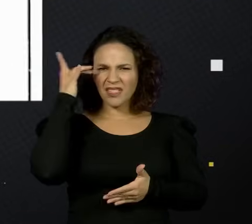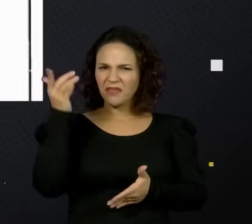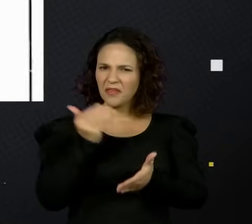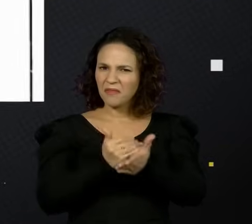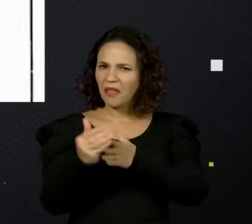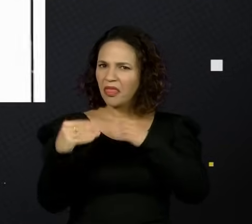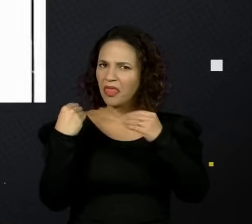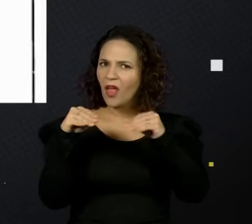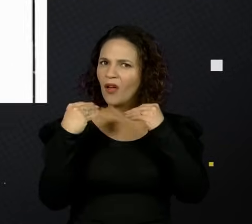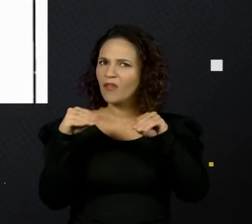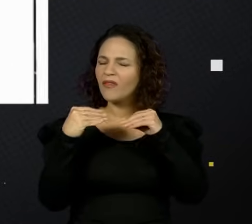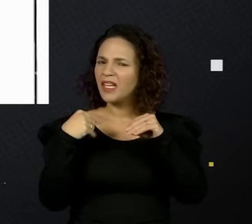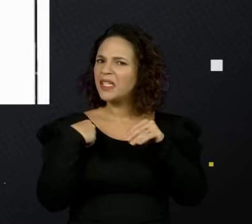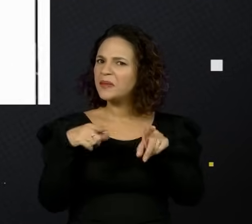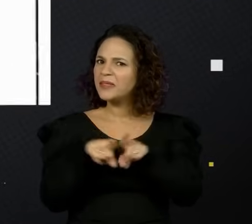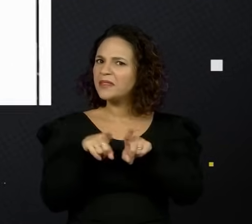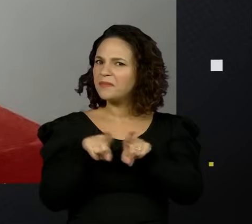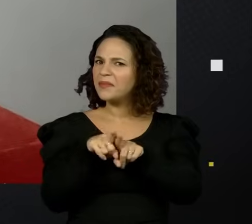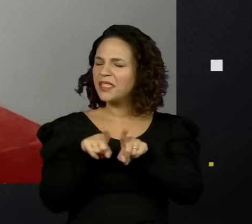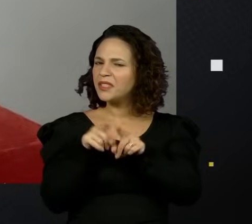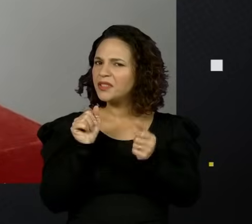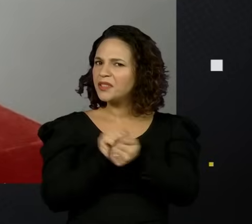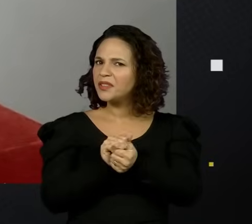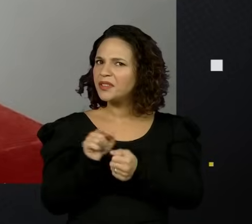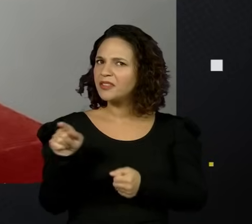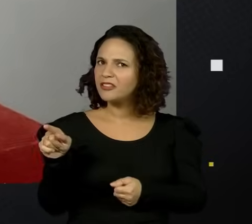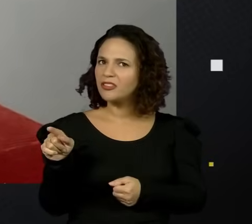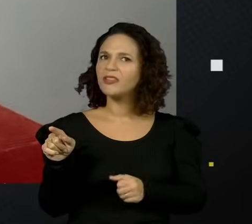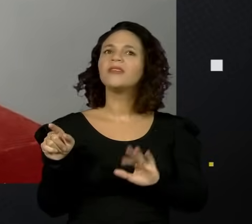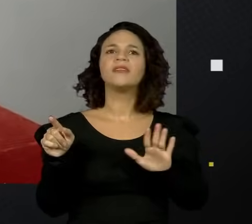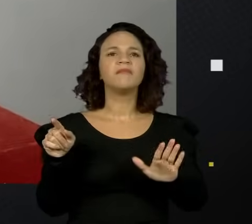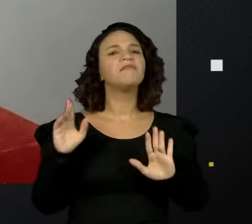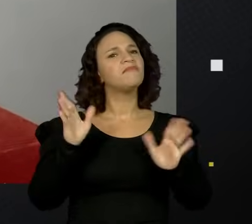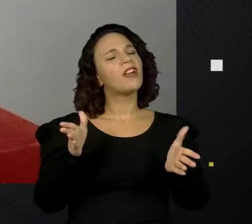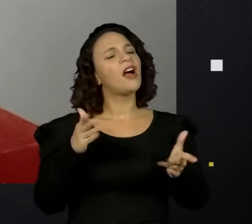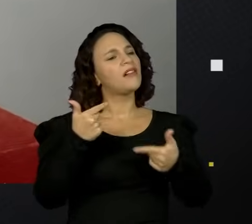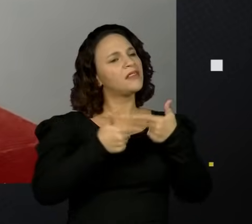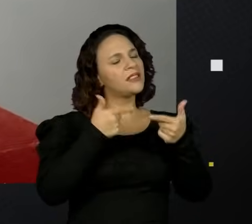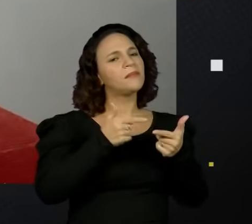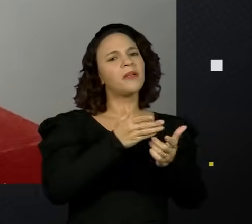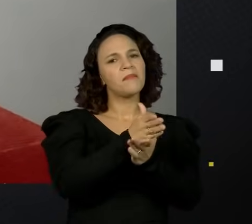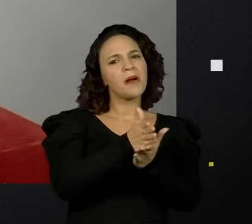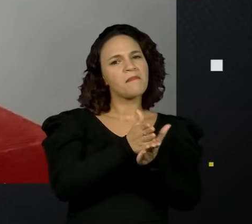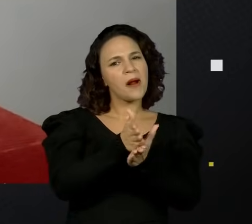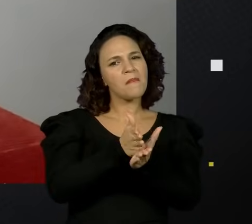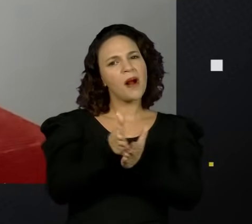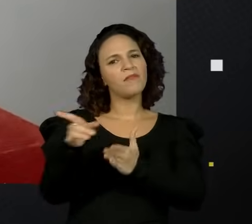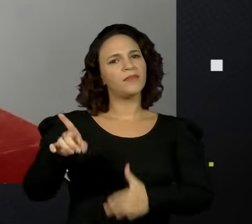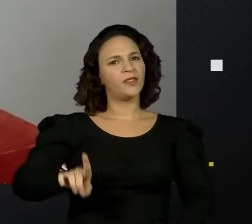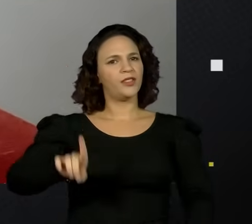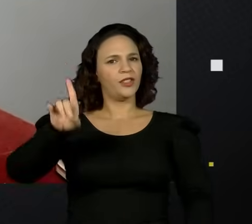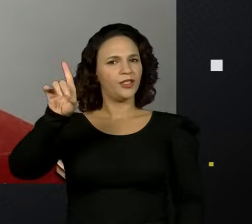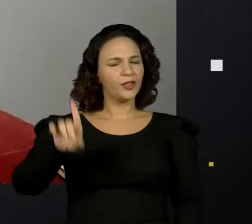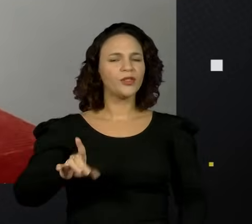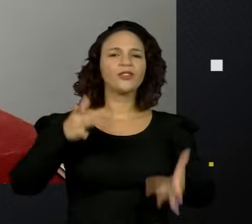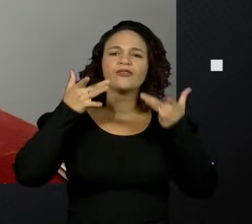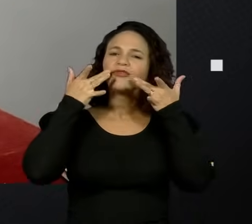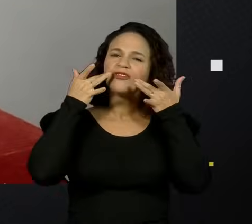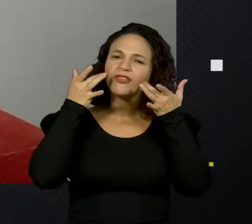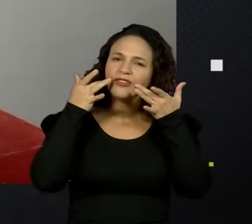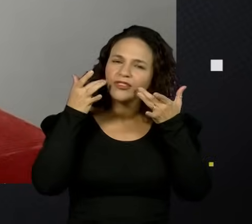novela que eu trabalhava também. E tenho feito alguns trabalhos com você dirigindo peças de